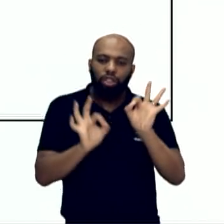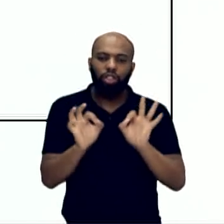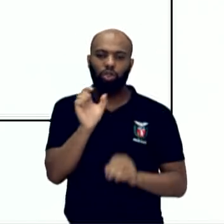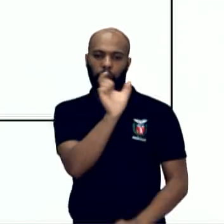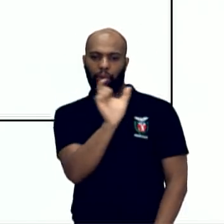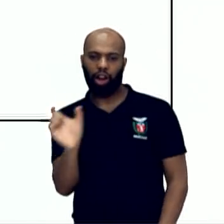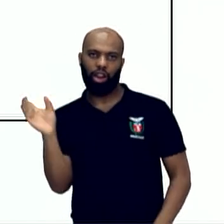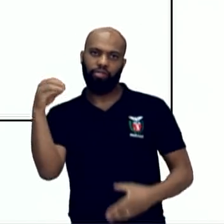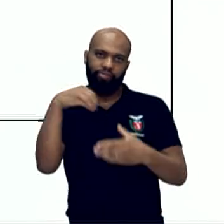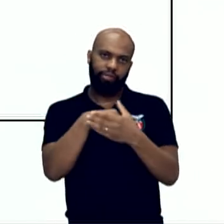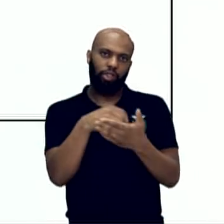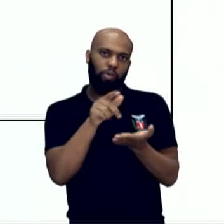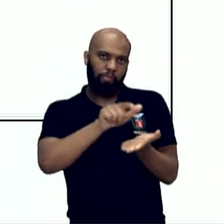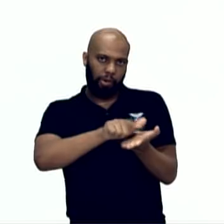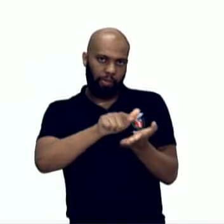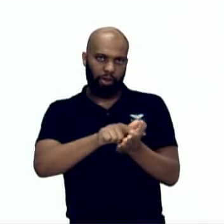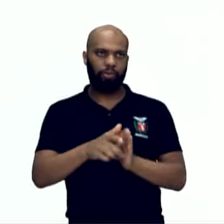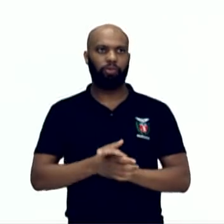na página.